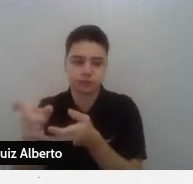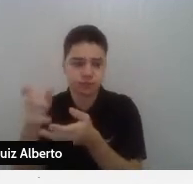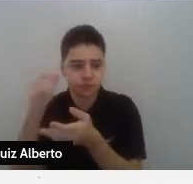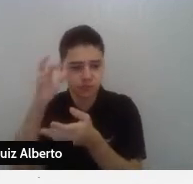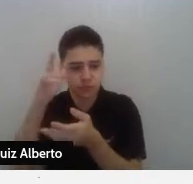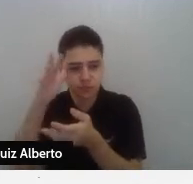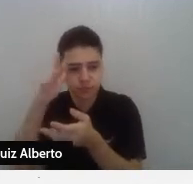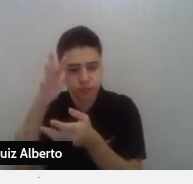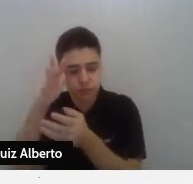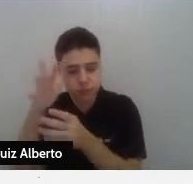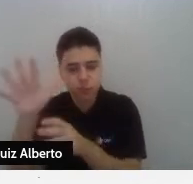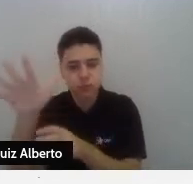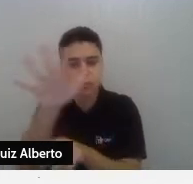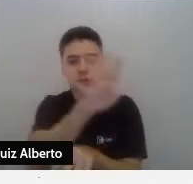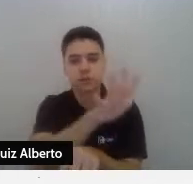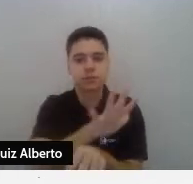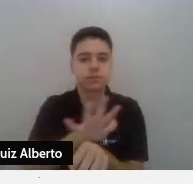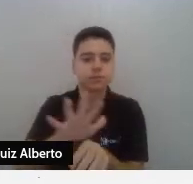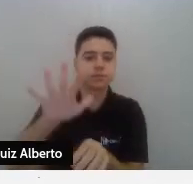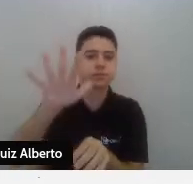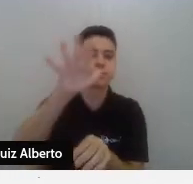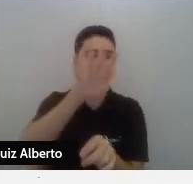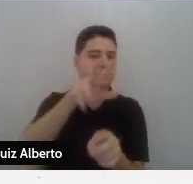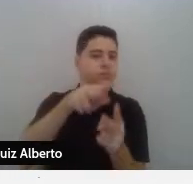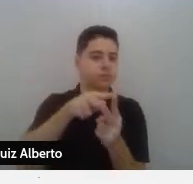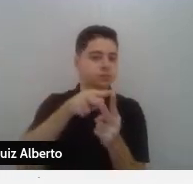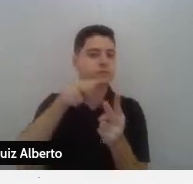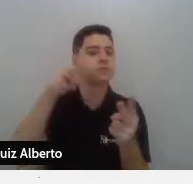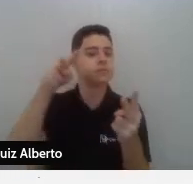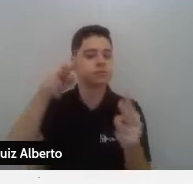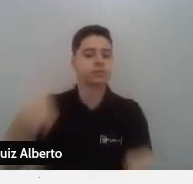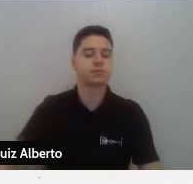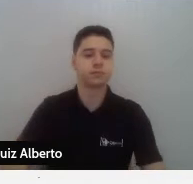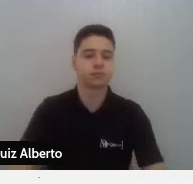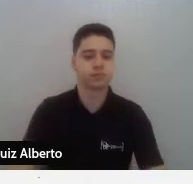para esse universo virtual.